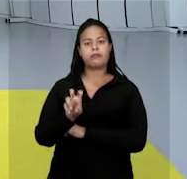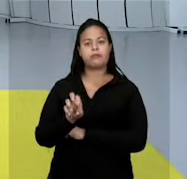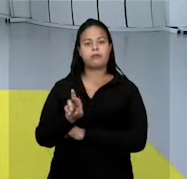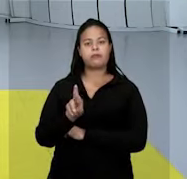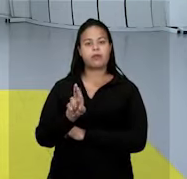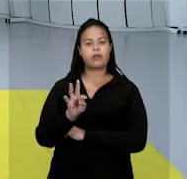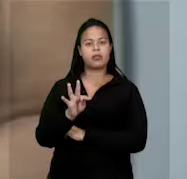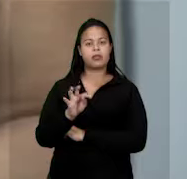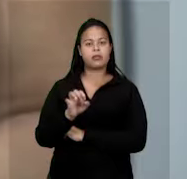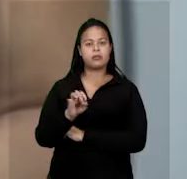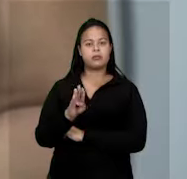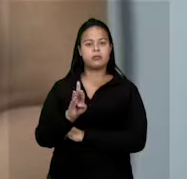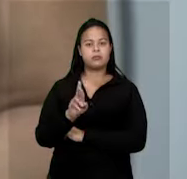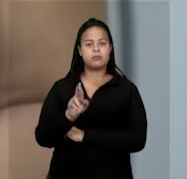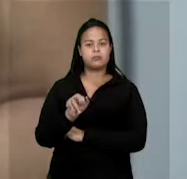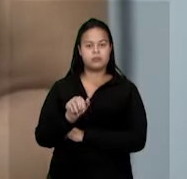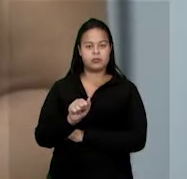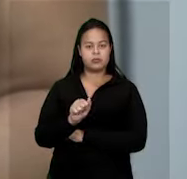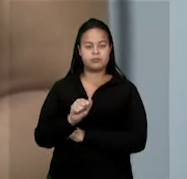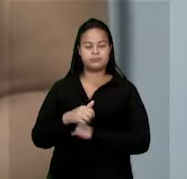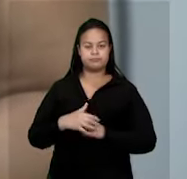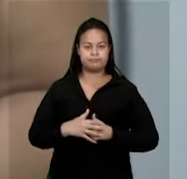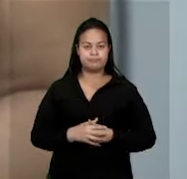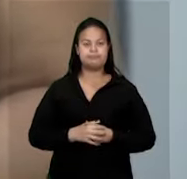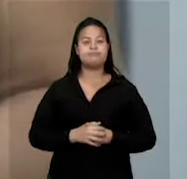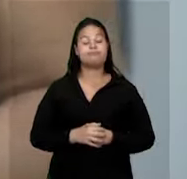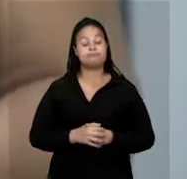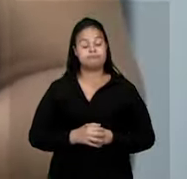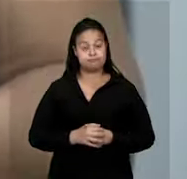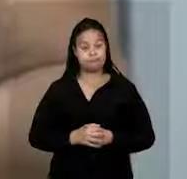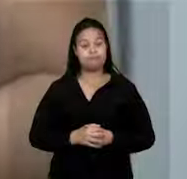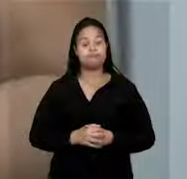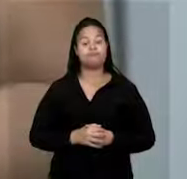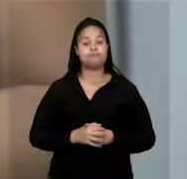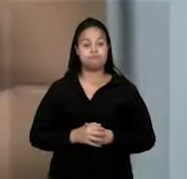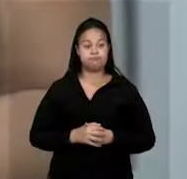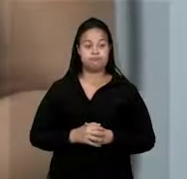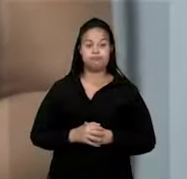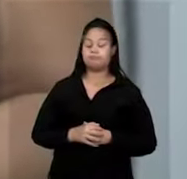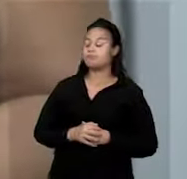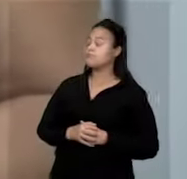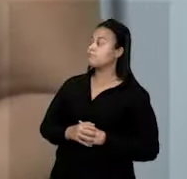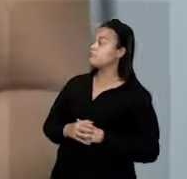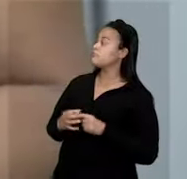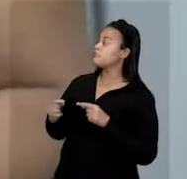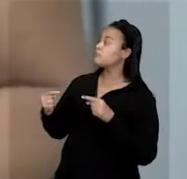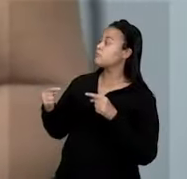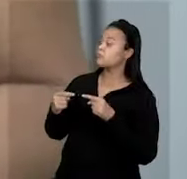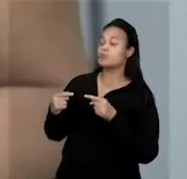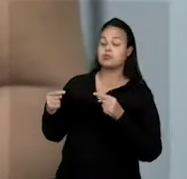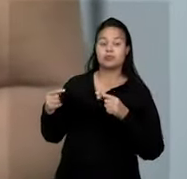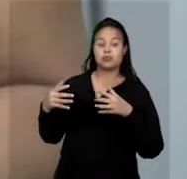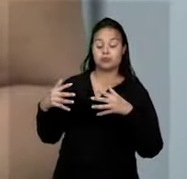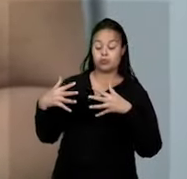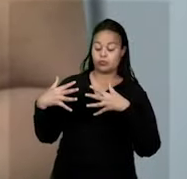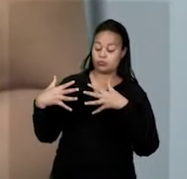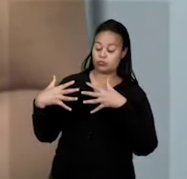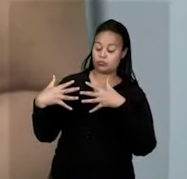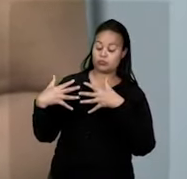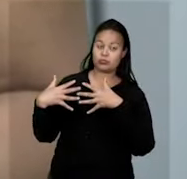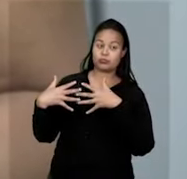no lado dorsal. As vértebras, entre o encontro de uma vértebra